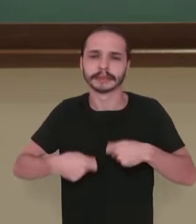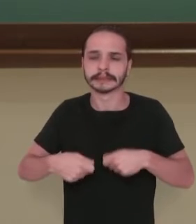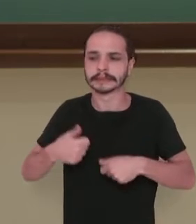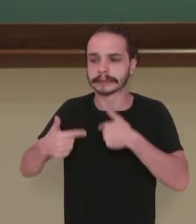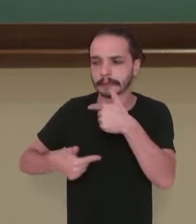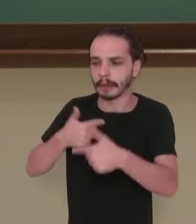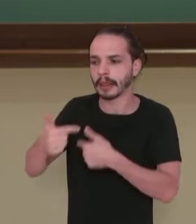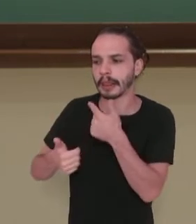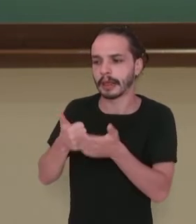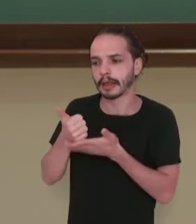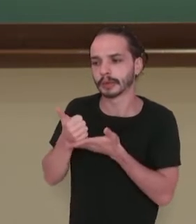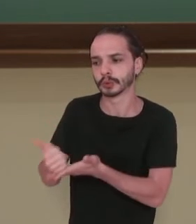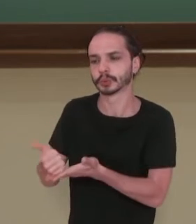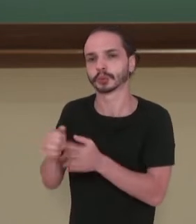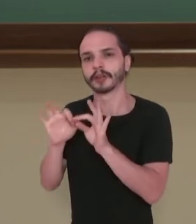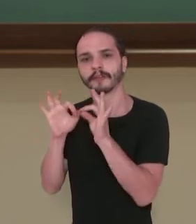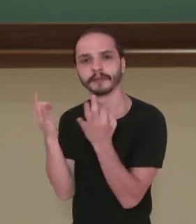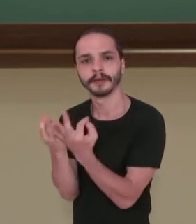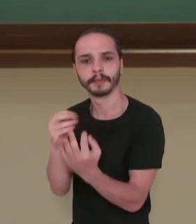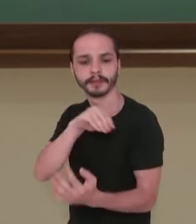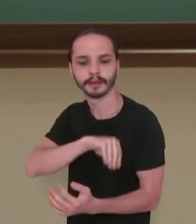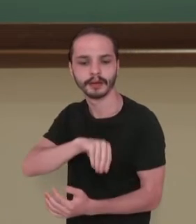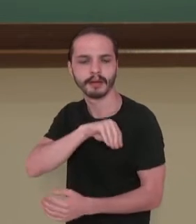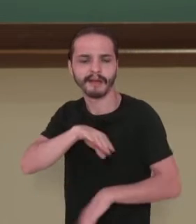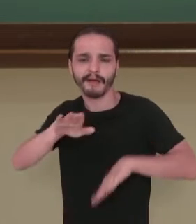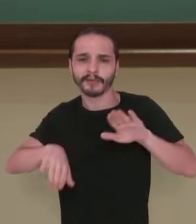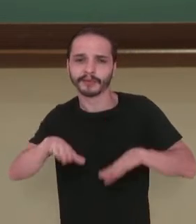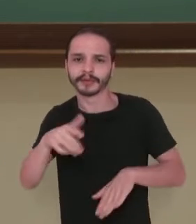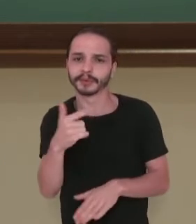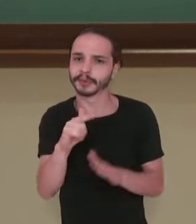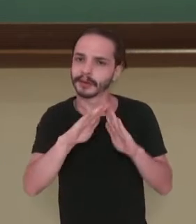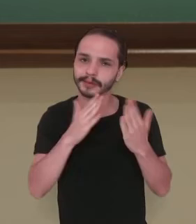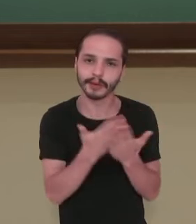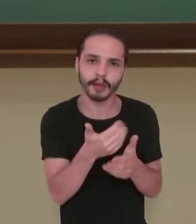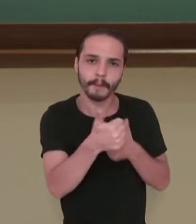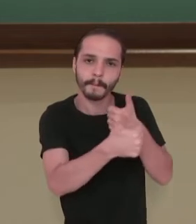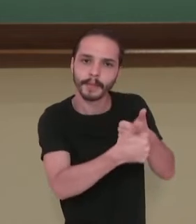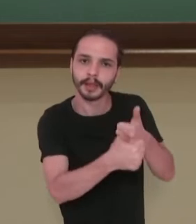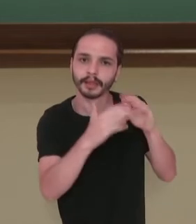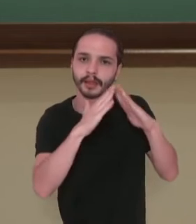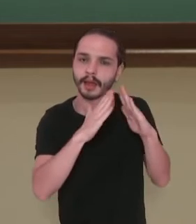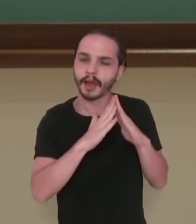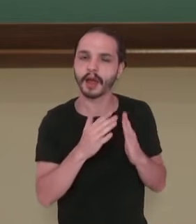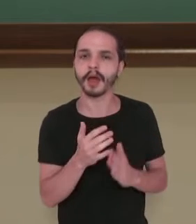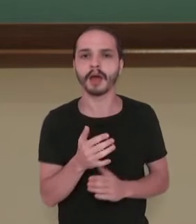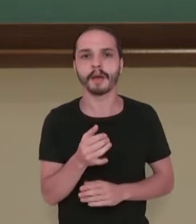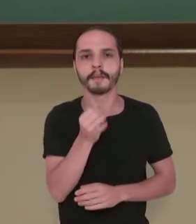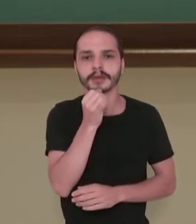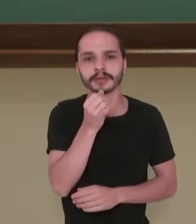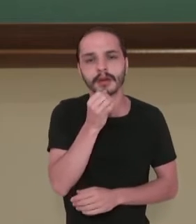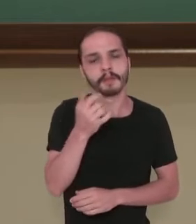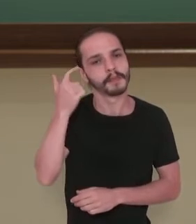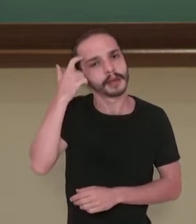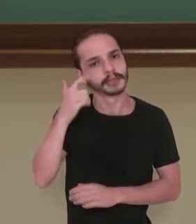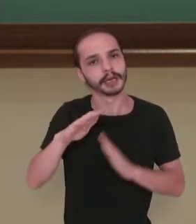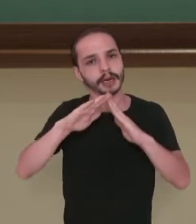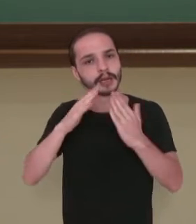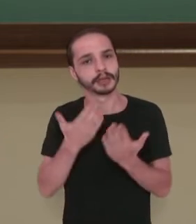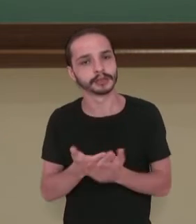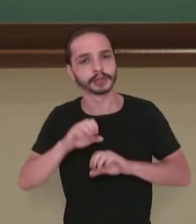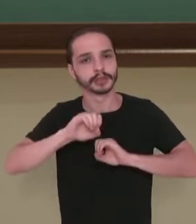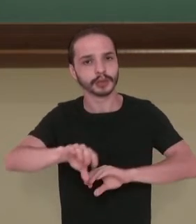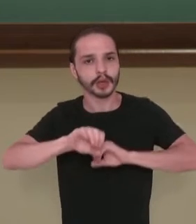né, e às vezes não tem escola próxima à residência, né? Se a gente for pensar, por exemplo, na educação do campo, a gente sabe